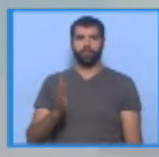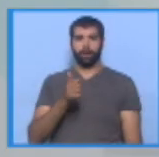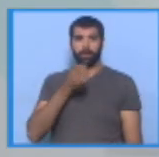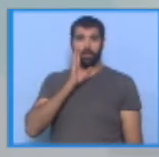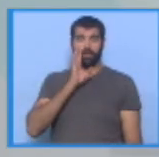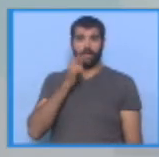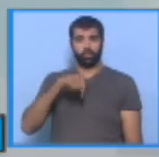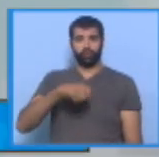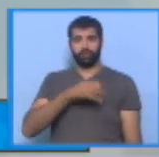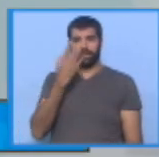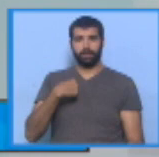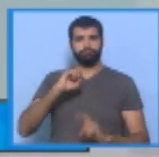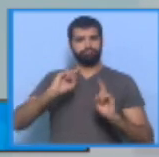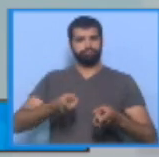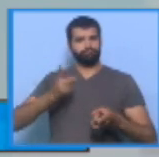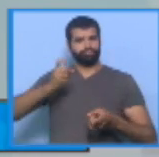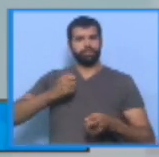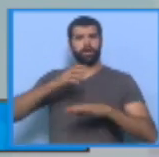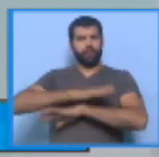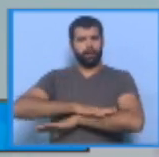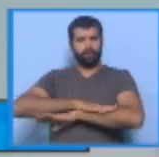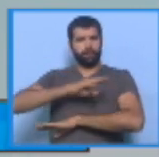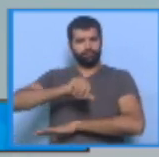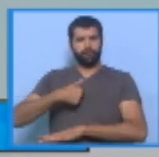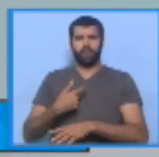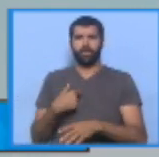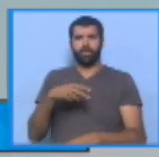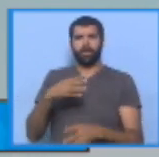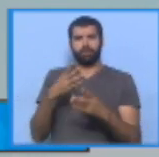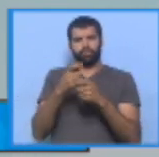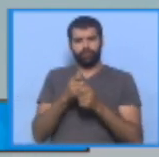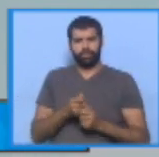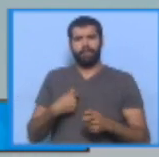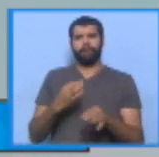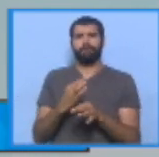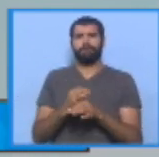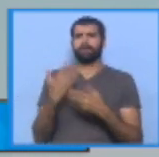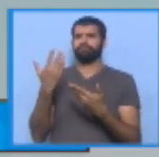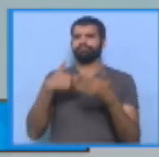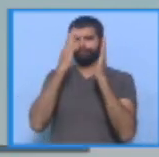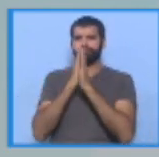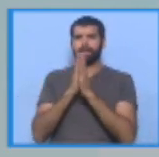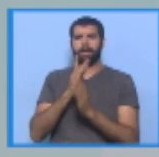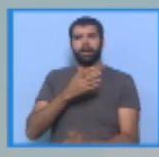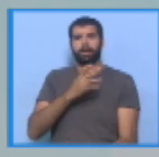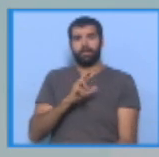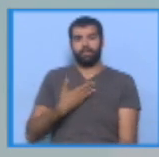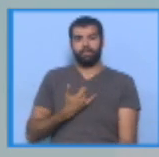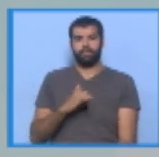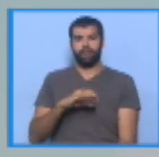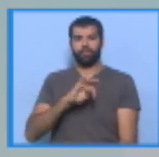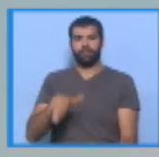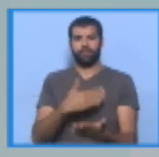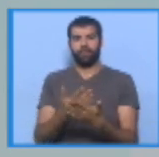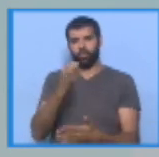muito boa tarde. Esta manhã iniciou-se em Lamego a novena preparatória da festa em honra de Nossa Senhora dos Remédios. Até 8 de